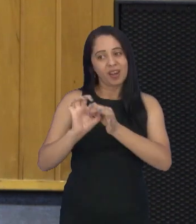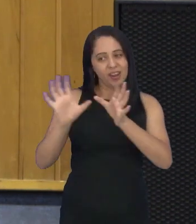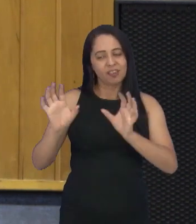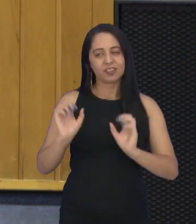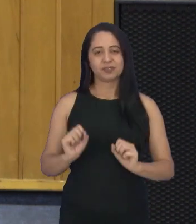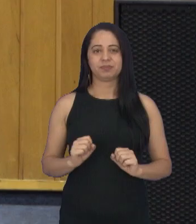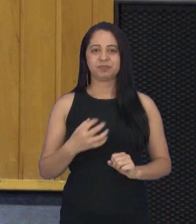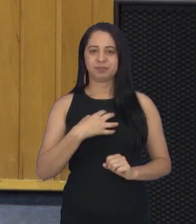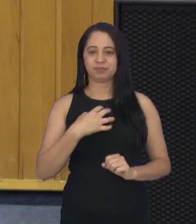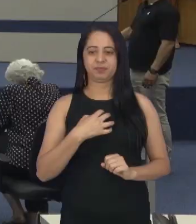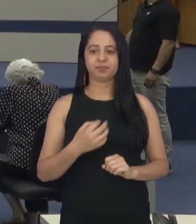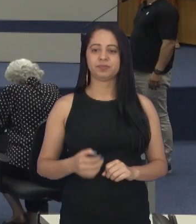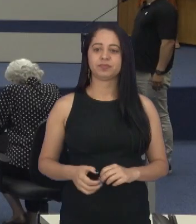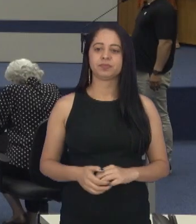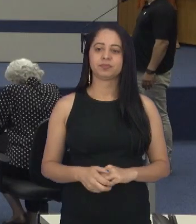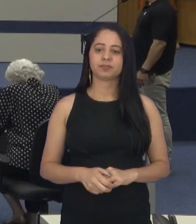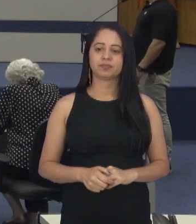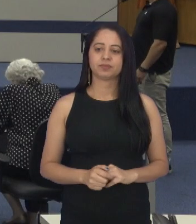aí.